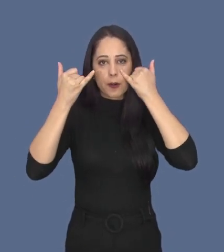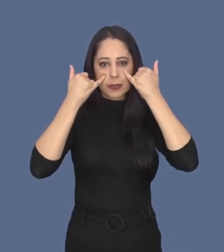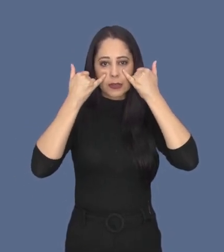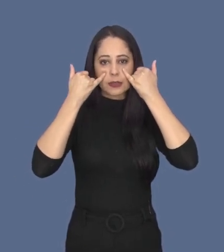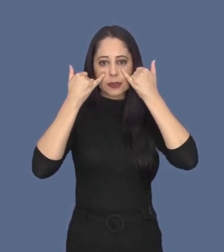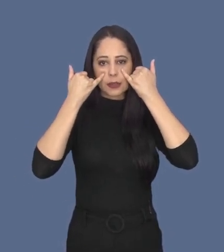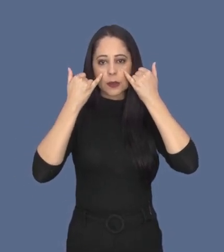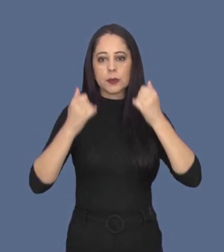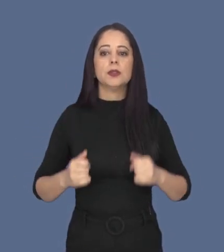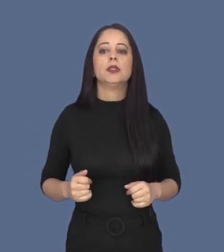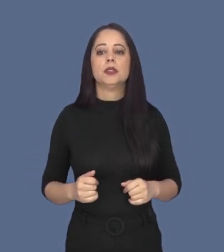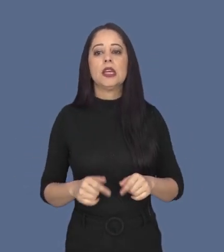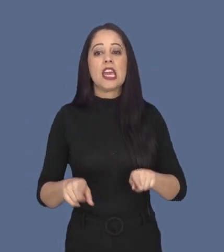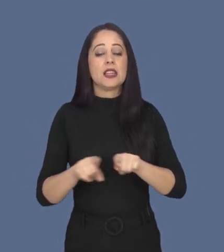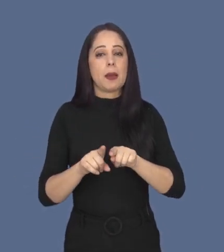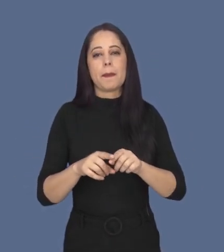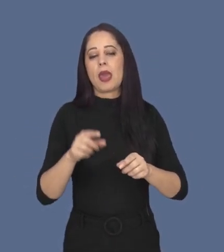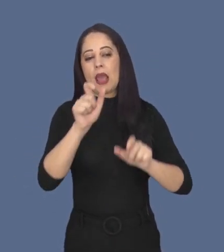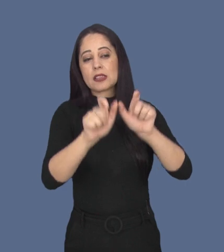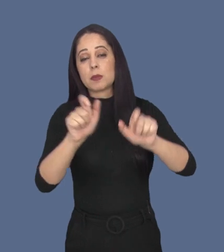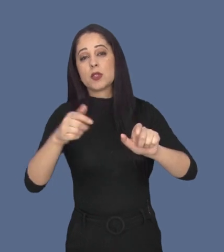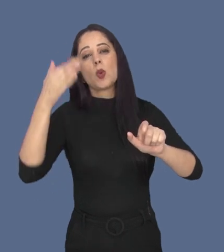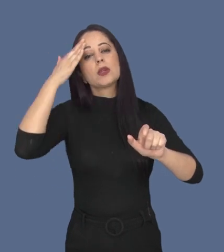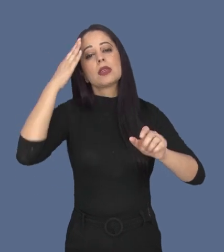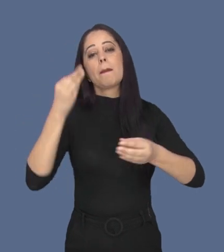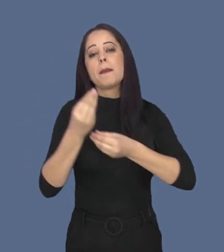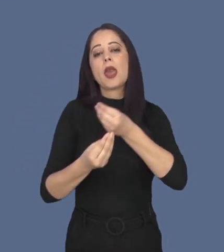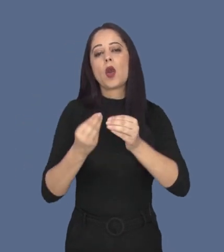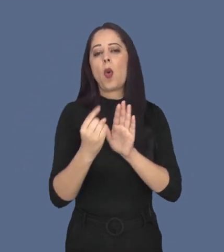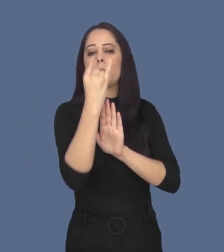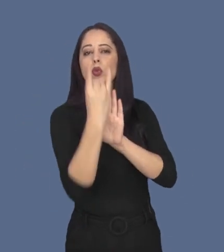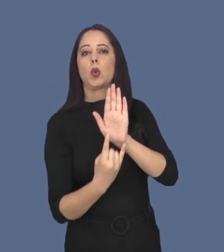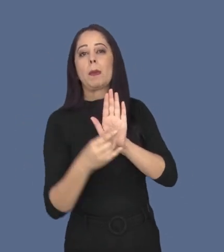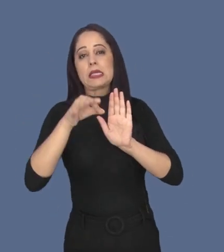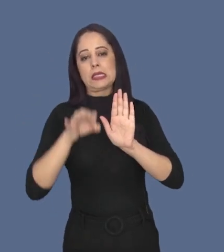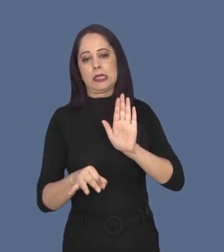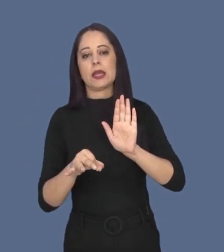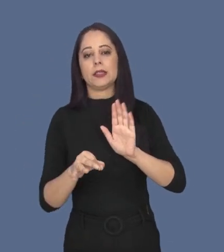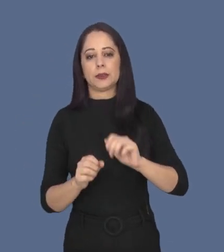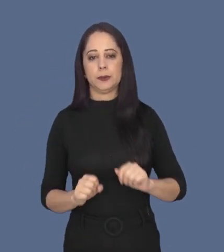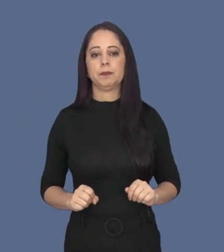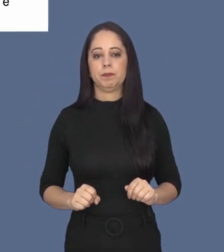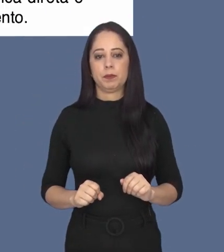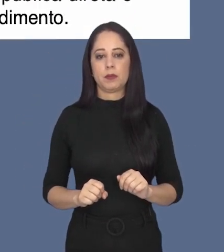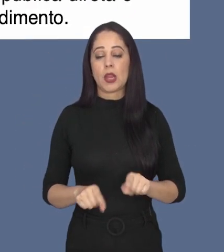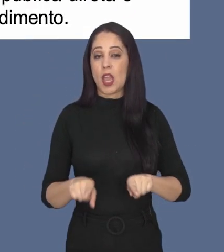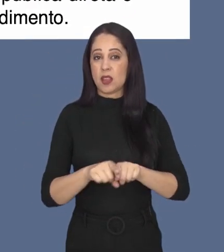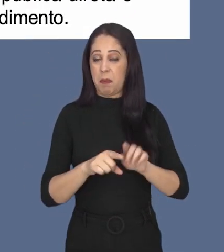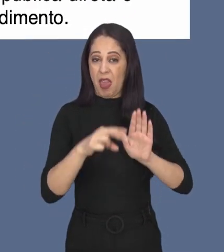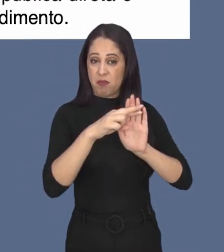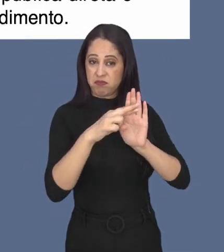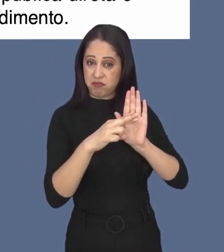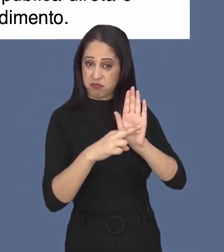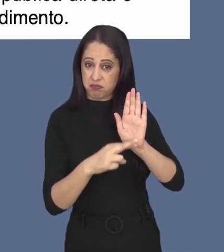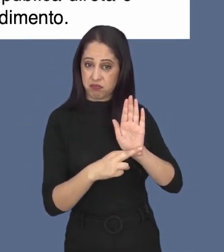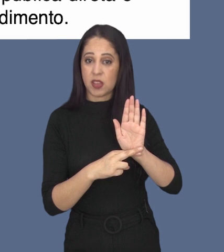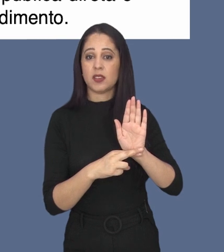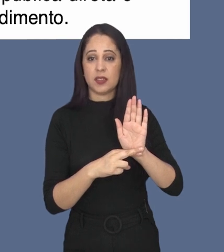núcleos urbanos informais, além do processo de titulação dos ocupantes. Ainda entre as diretrizes da